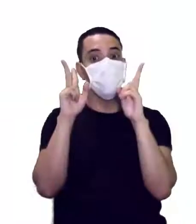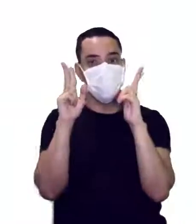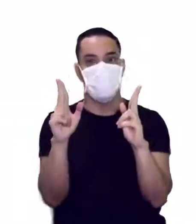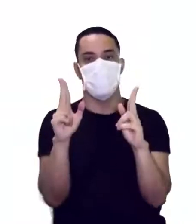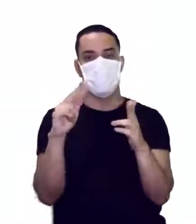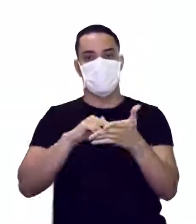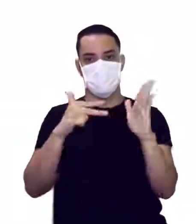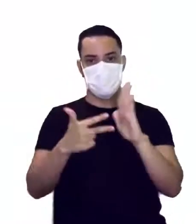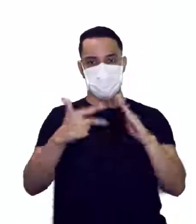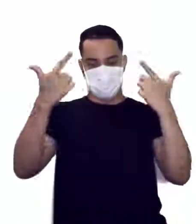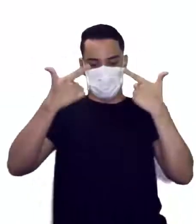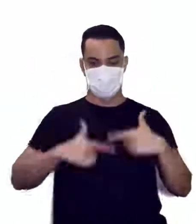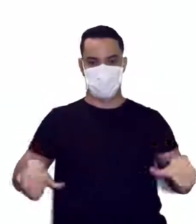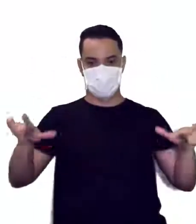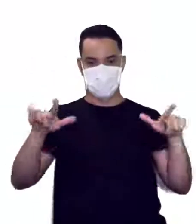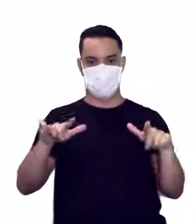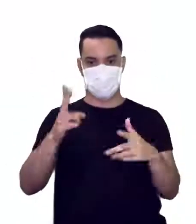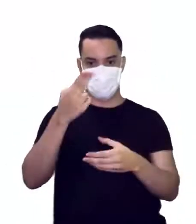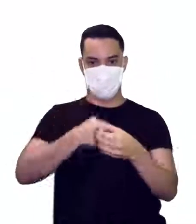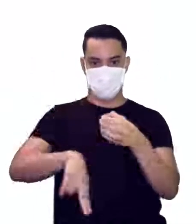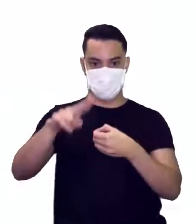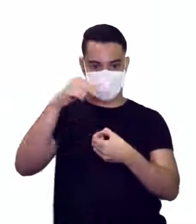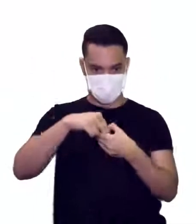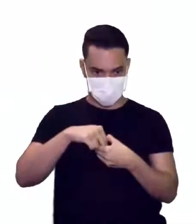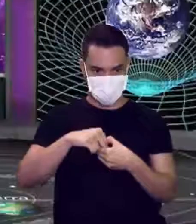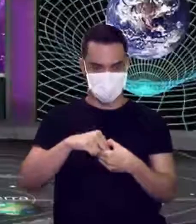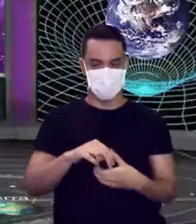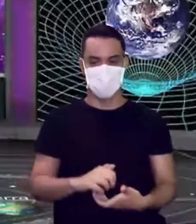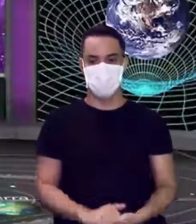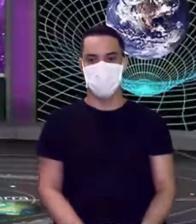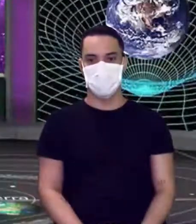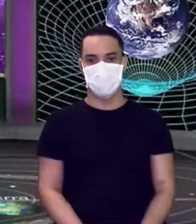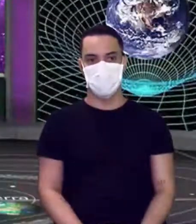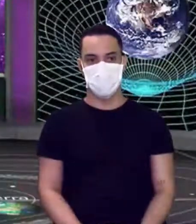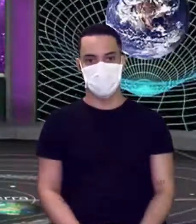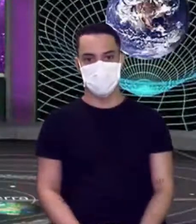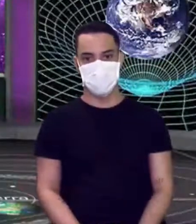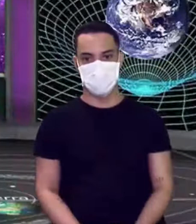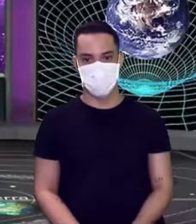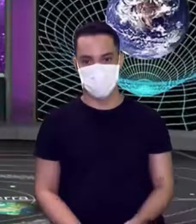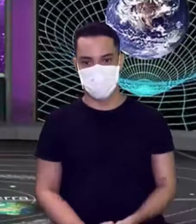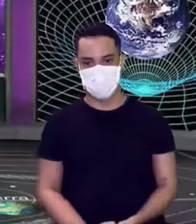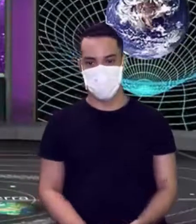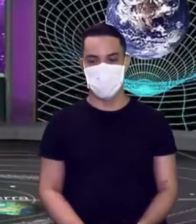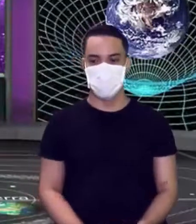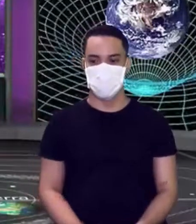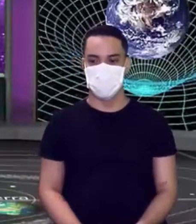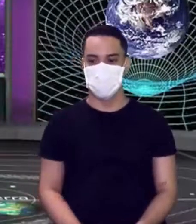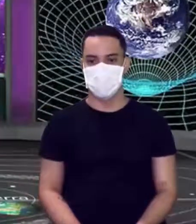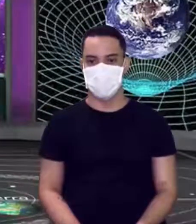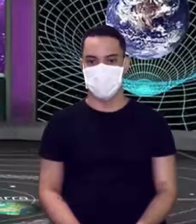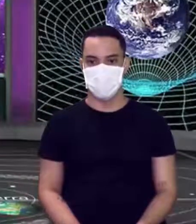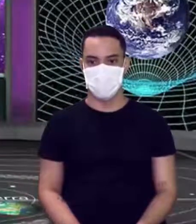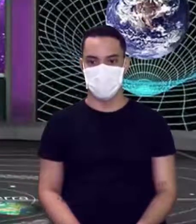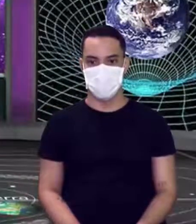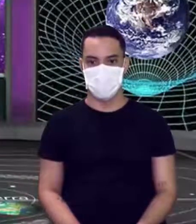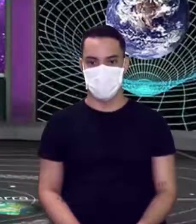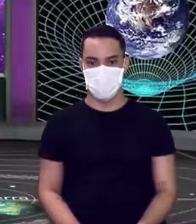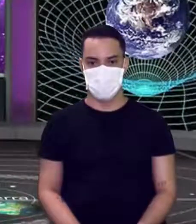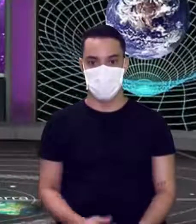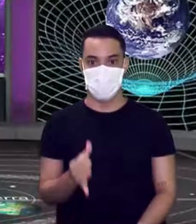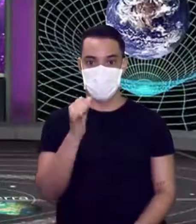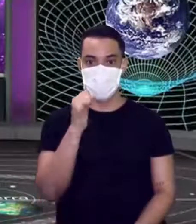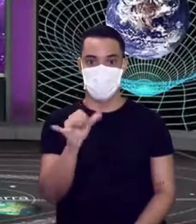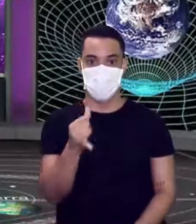Lembra que eu falei isso para vocês, pessoal? Então, vamos lá definir. Portadores de carga elétrica, certo?